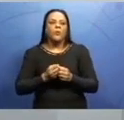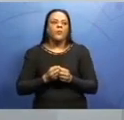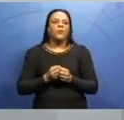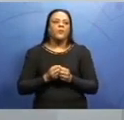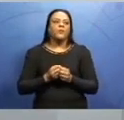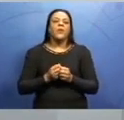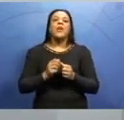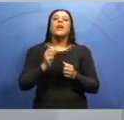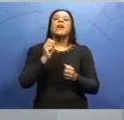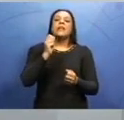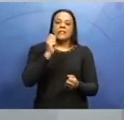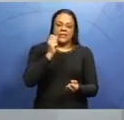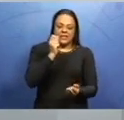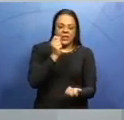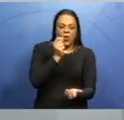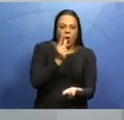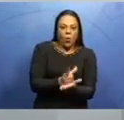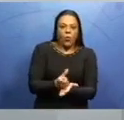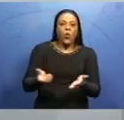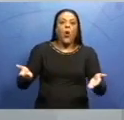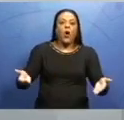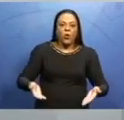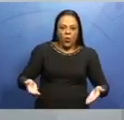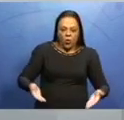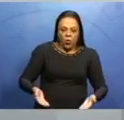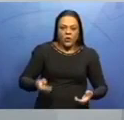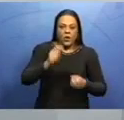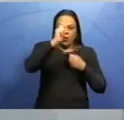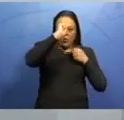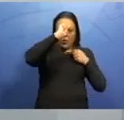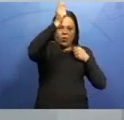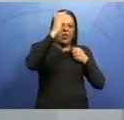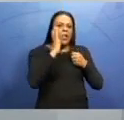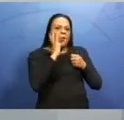Muito bem, comprou um lindo boné.